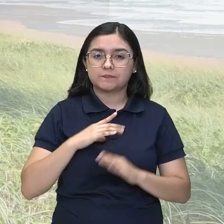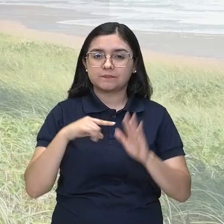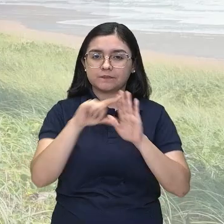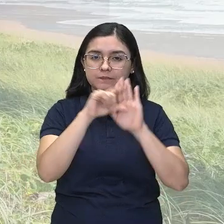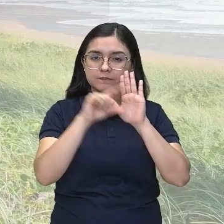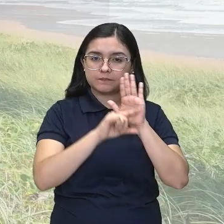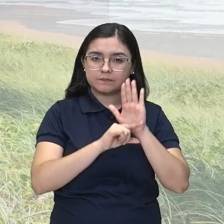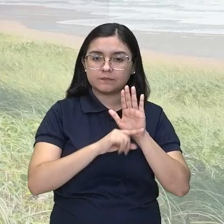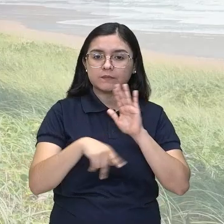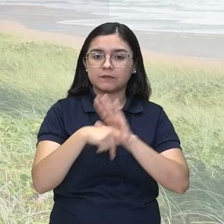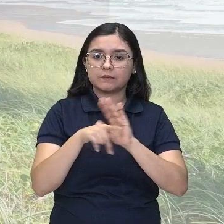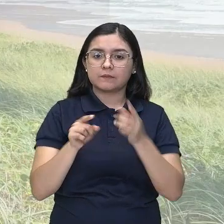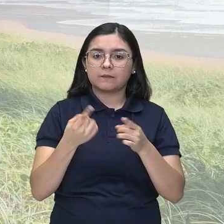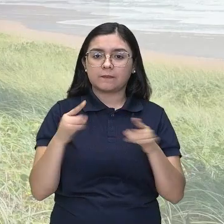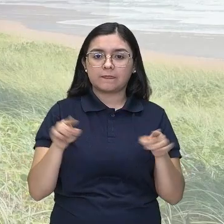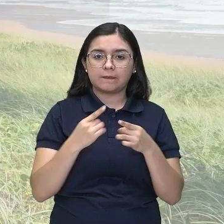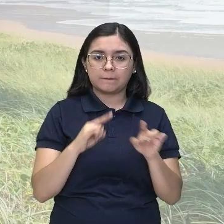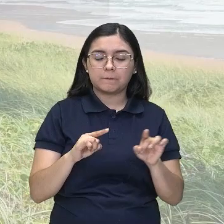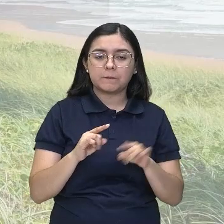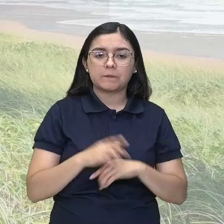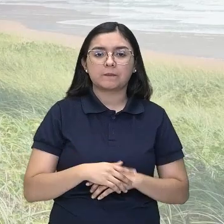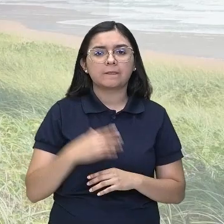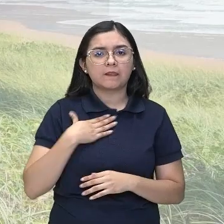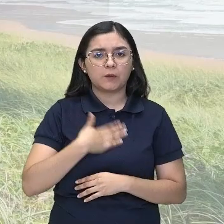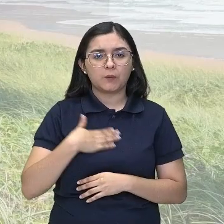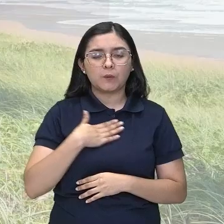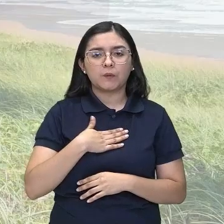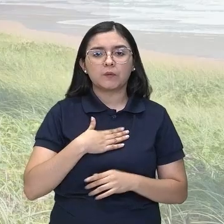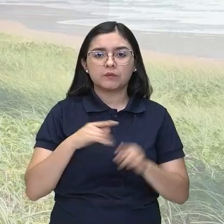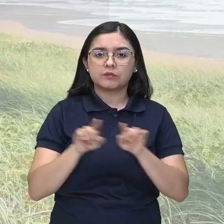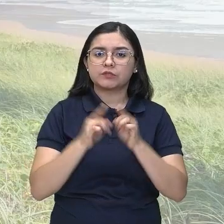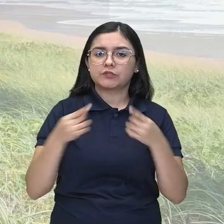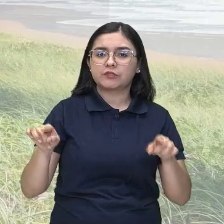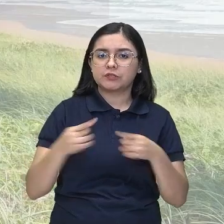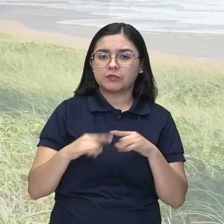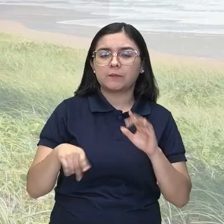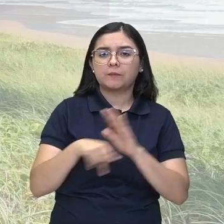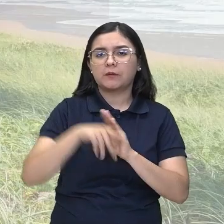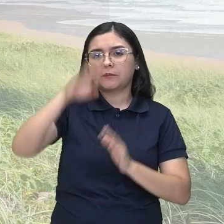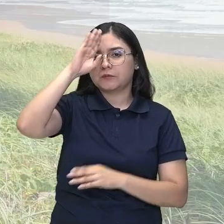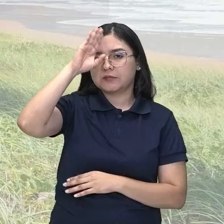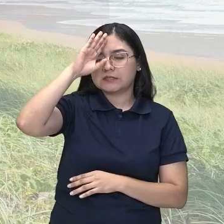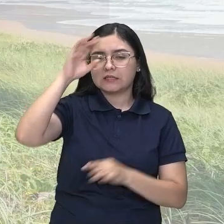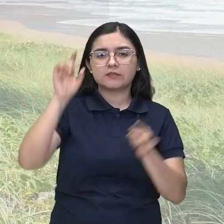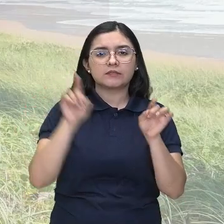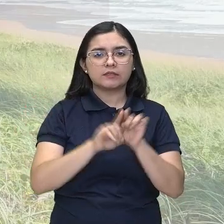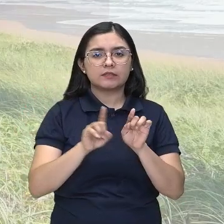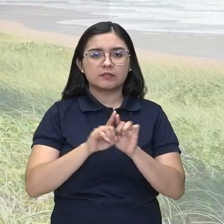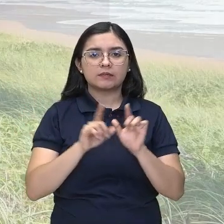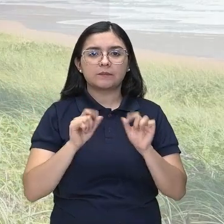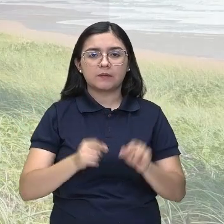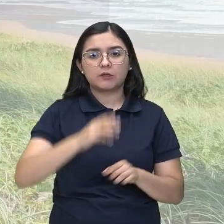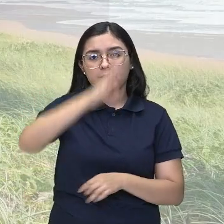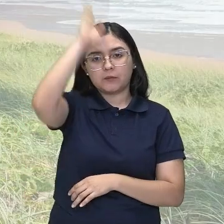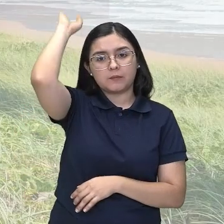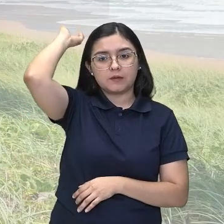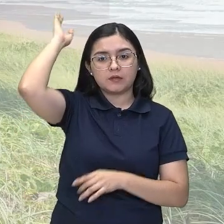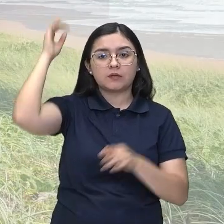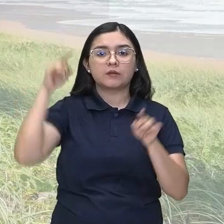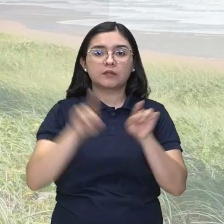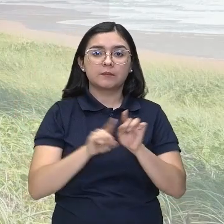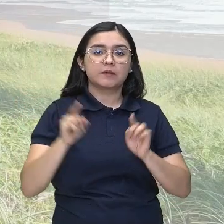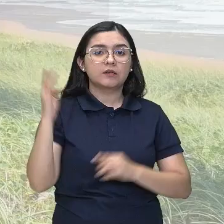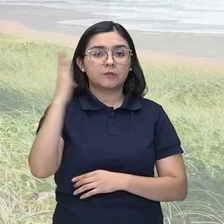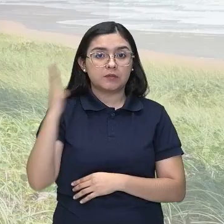lá na Canção do Expedicionário. Eu gosto muito de hinos, né, hino do Exército, hino do Bombeiro, hino